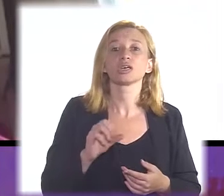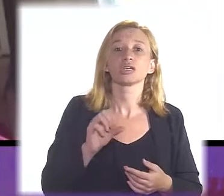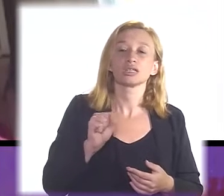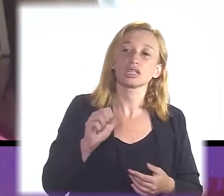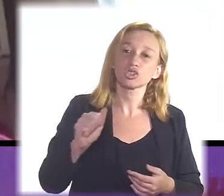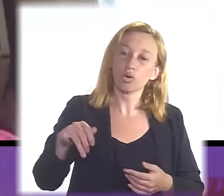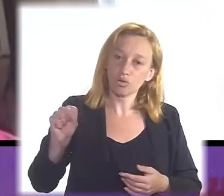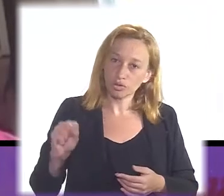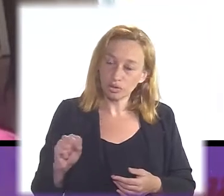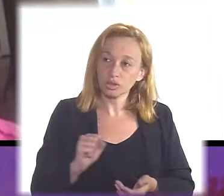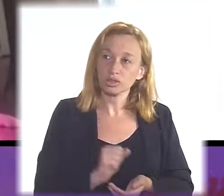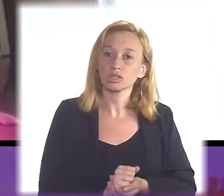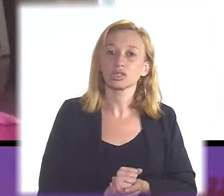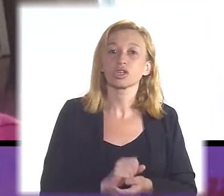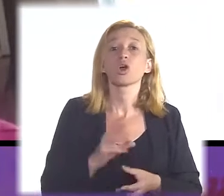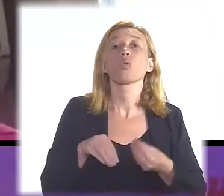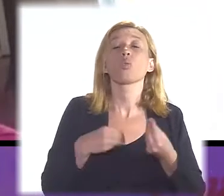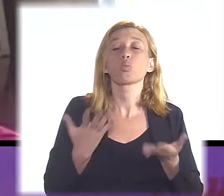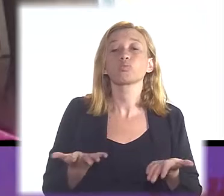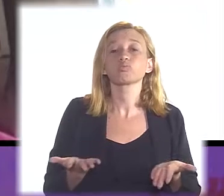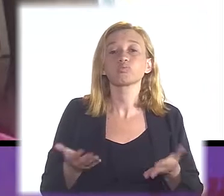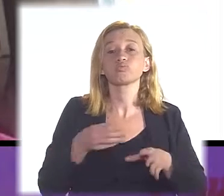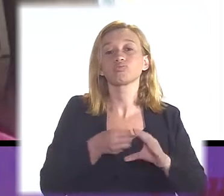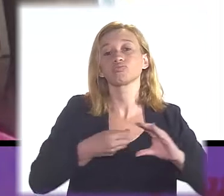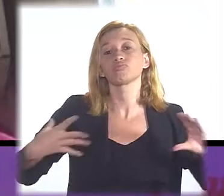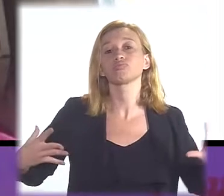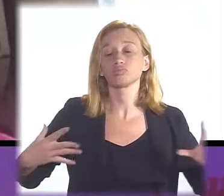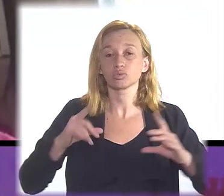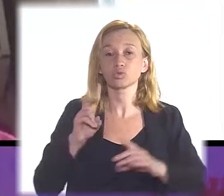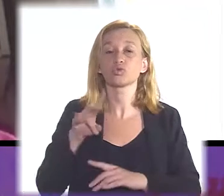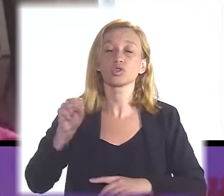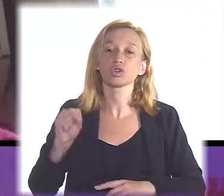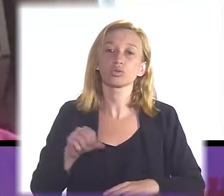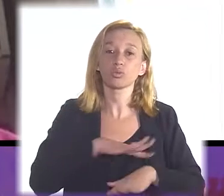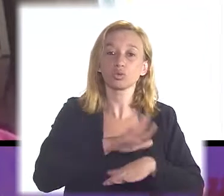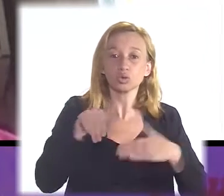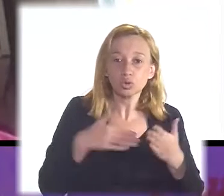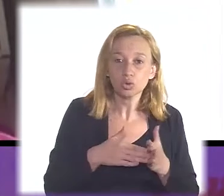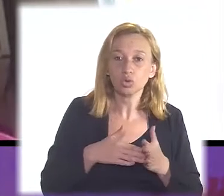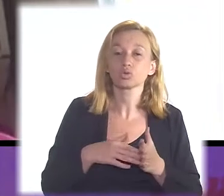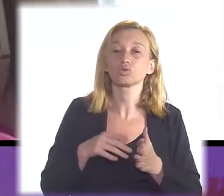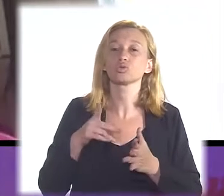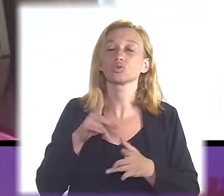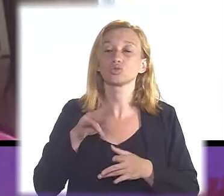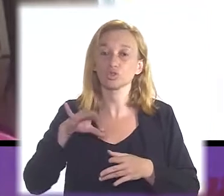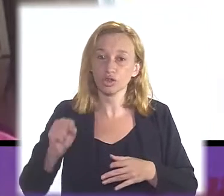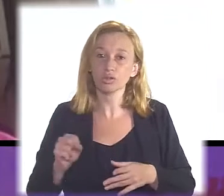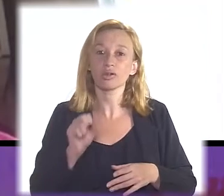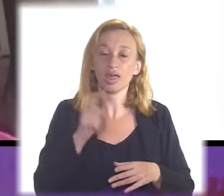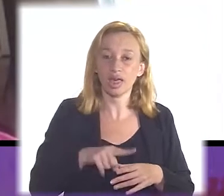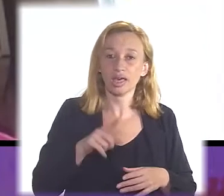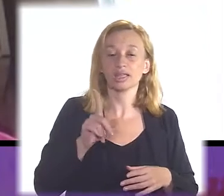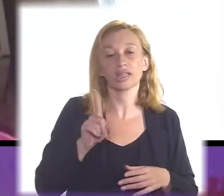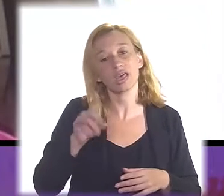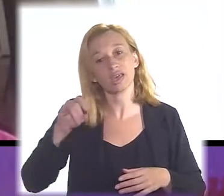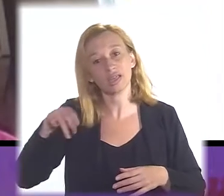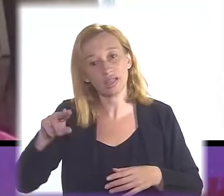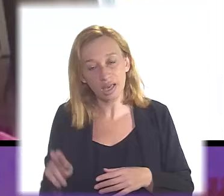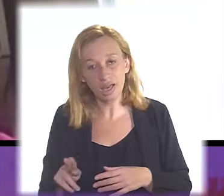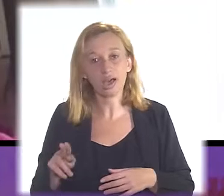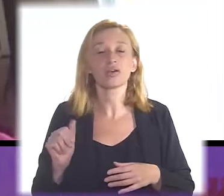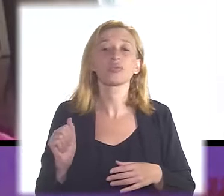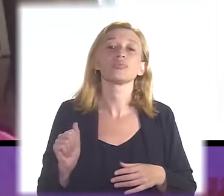chamado SARS-CoV-2. Quais são as características desse vírus? Como todo vírus RNA, ele tem a capacidade de